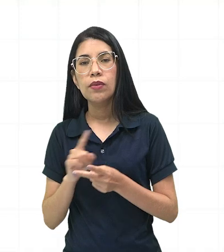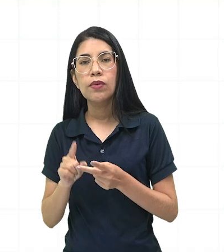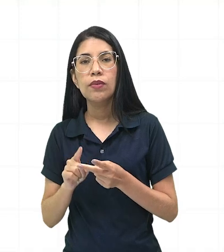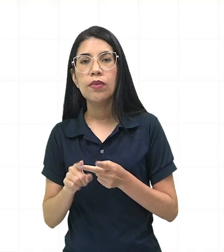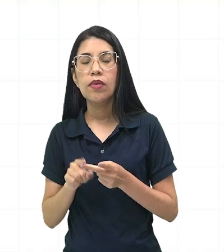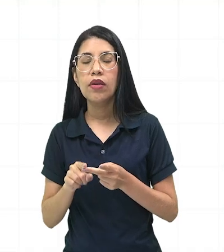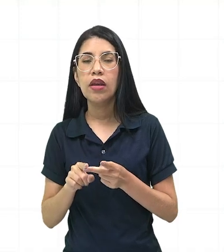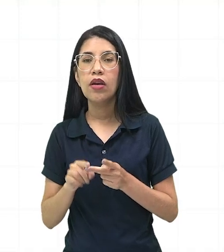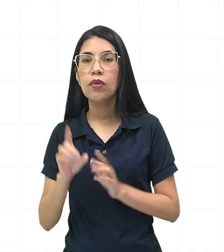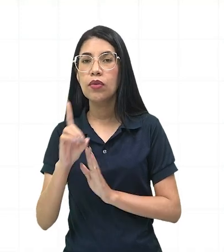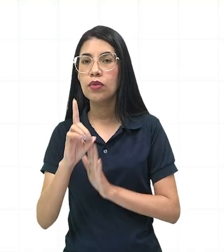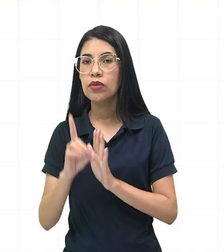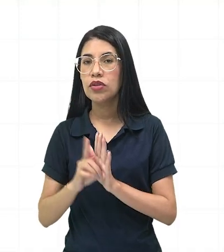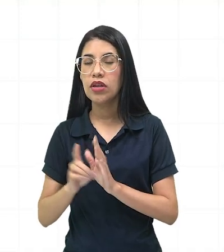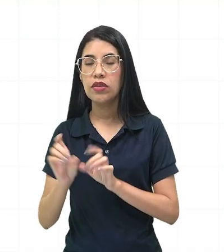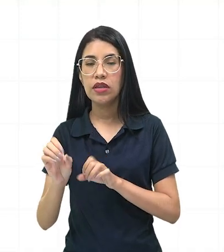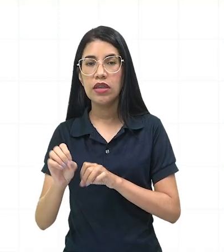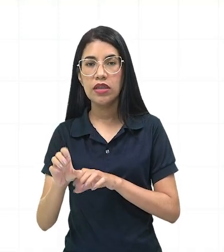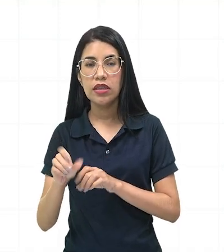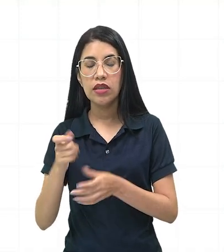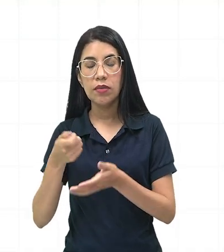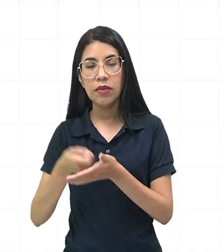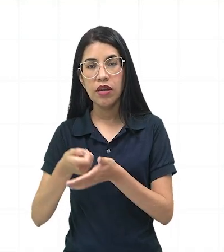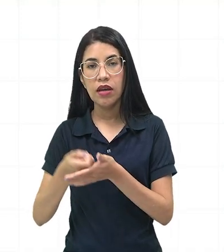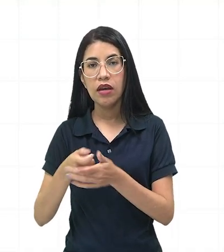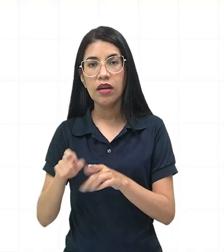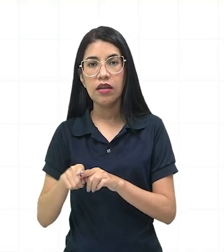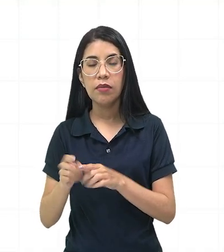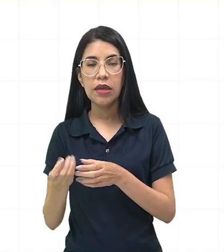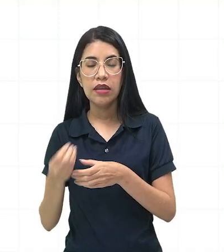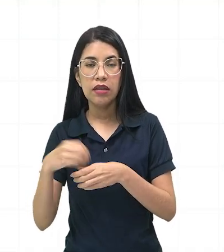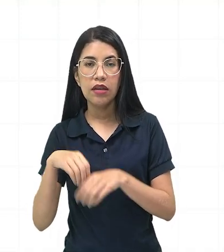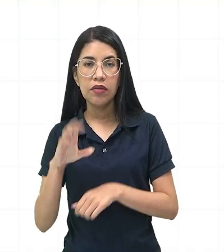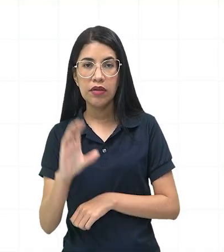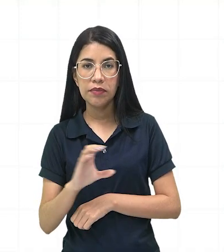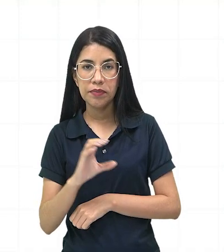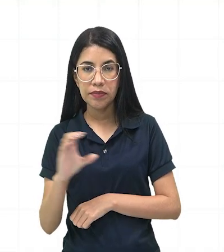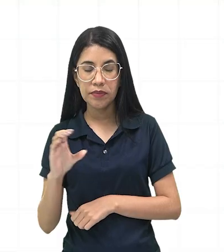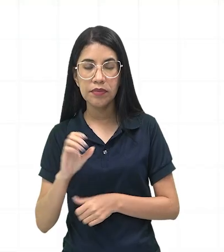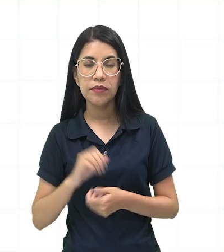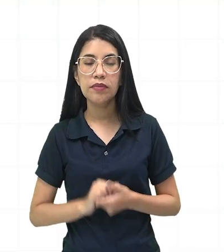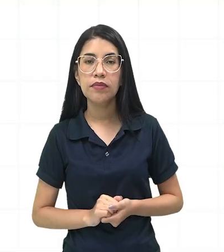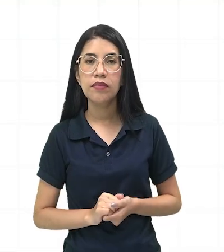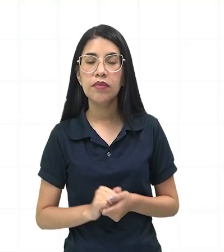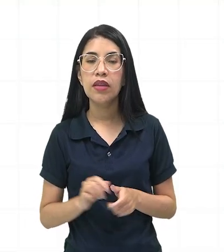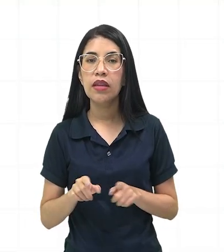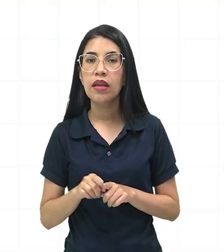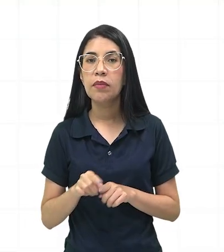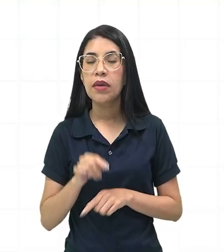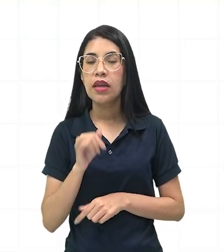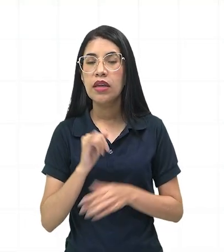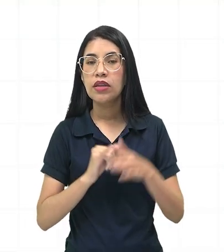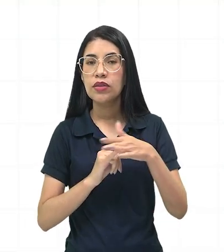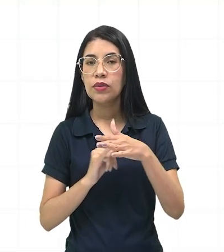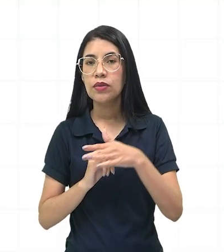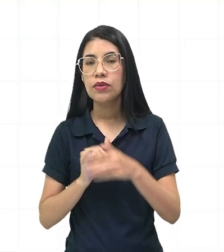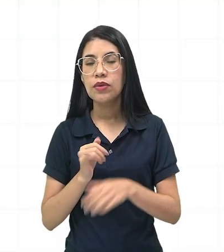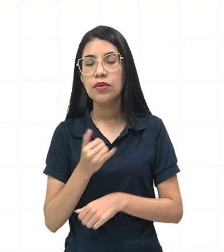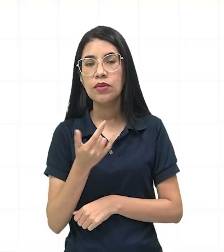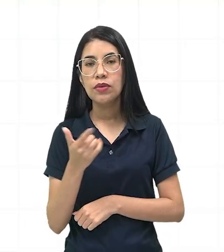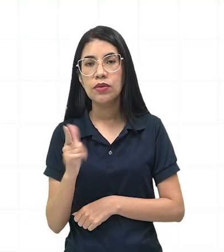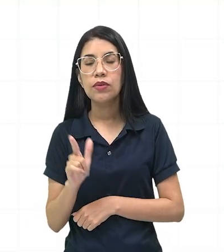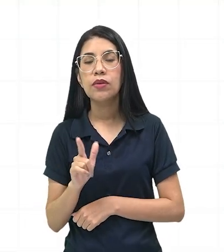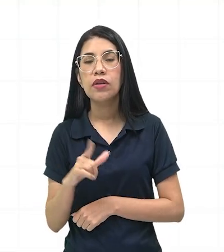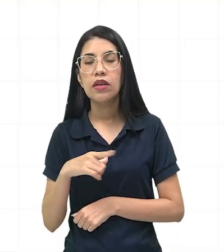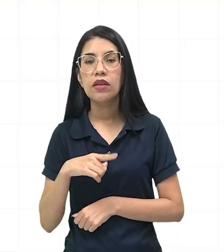dimensão dos direitos e deveres, a questão legislativa interna, né? Nós temos também outras instituições que